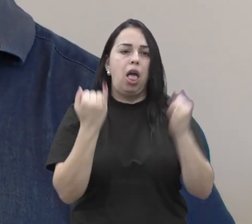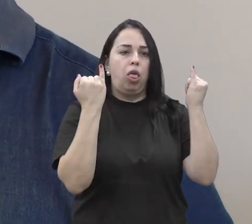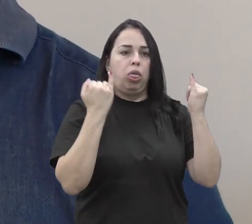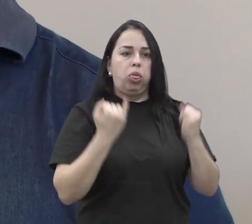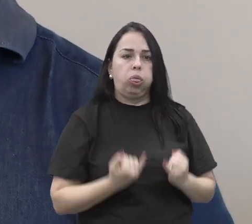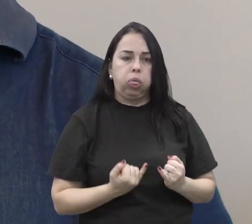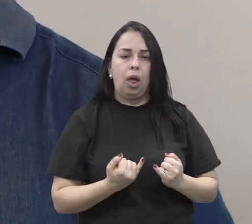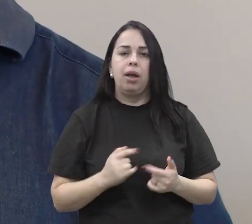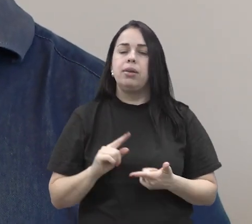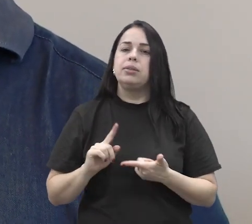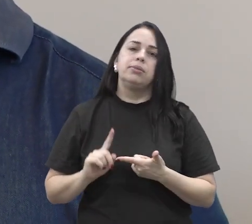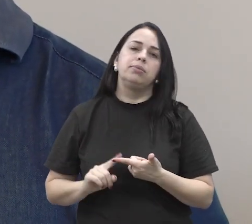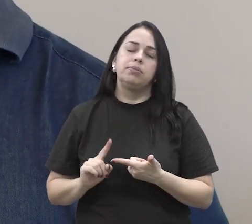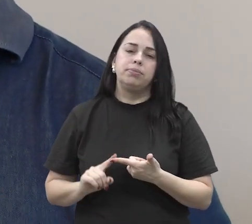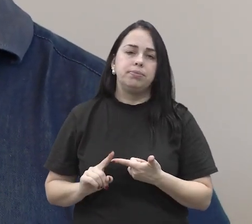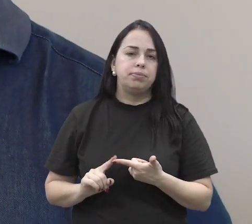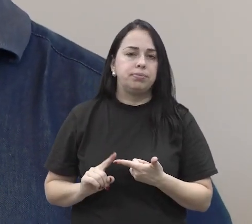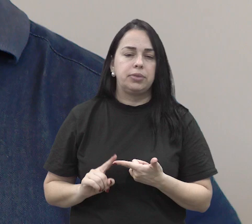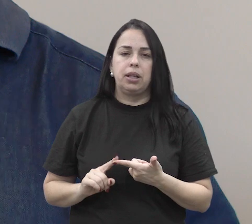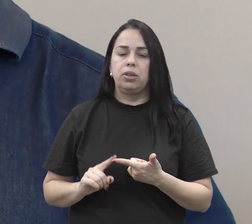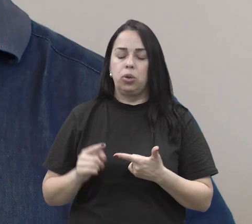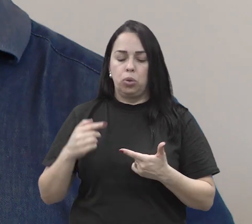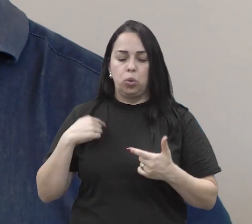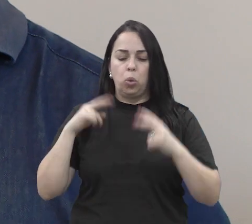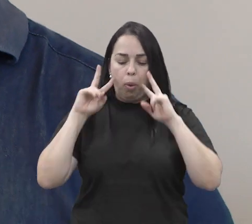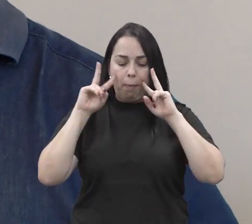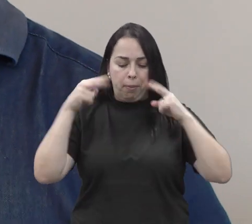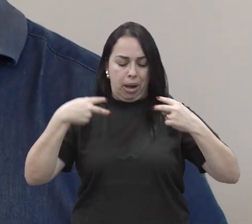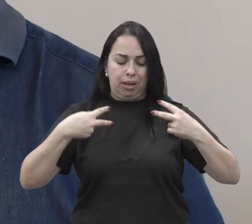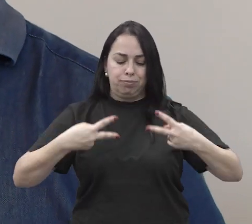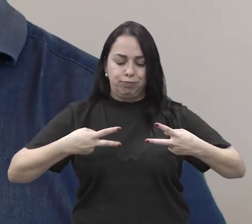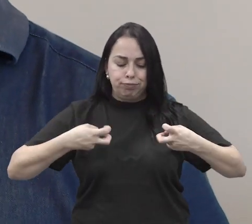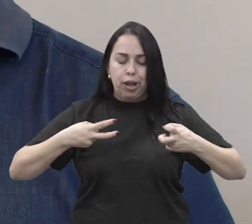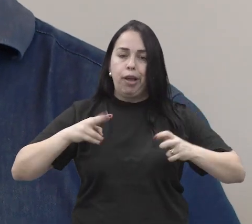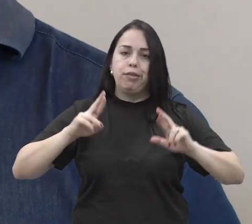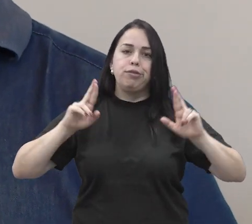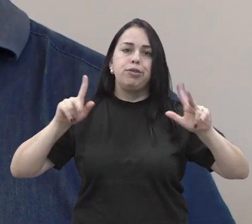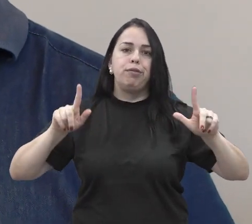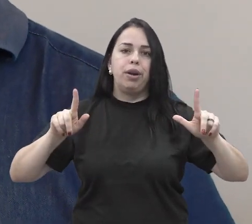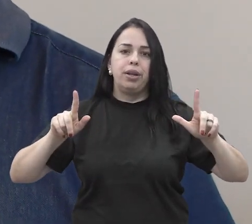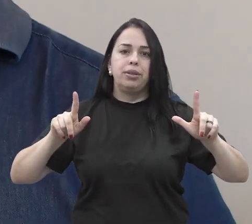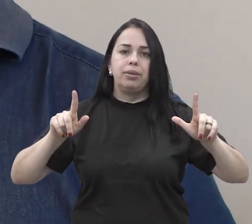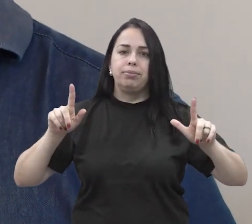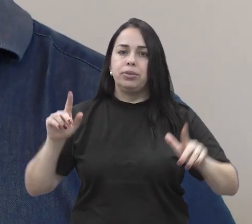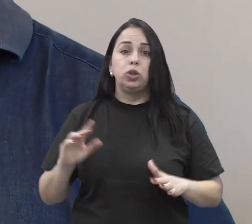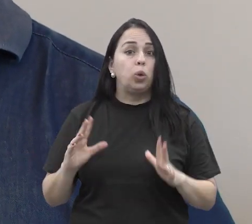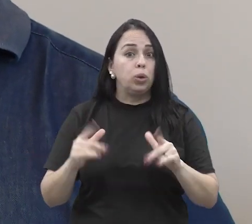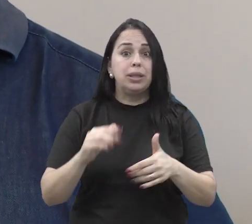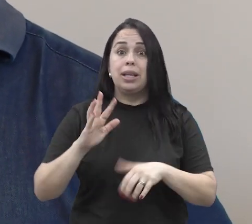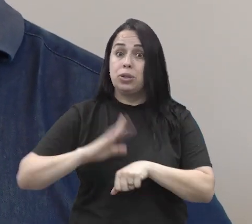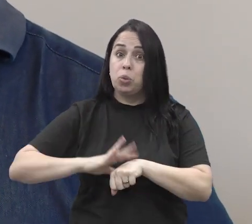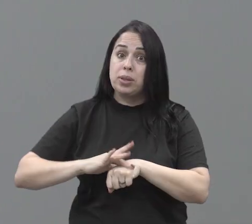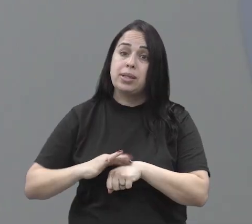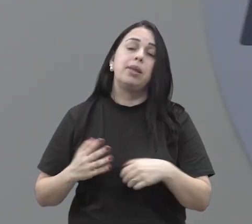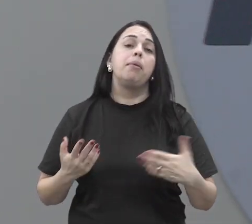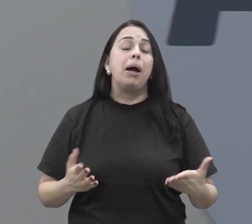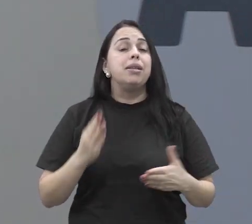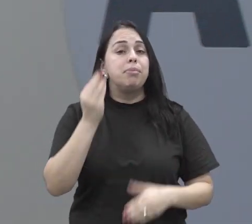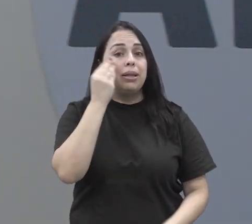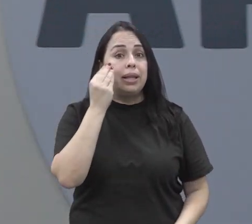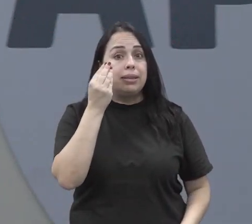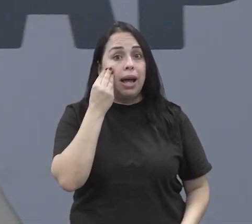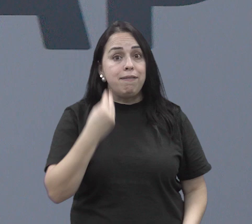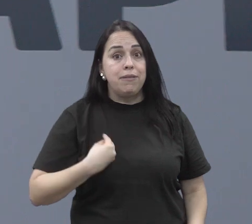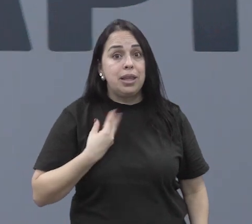de peso, falta de distormia corpórea de se enxergar, então todas as patologias. Para